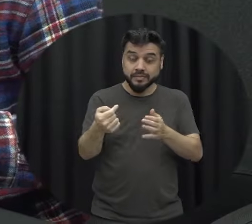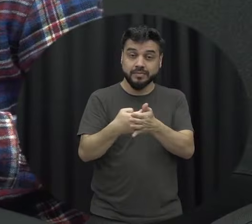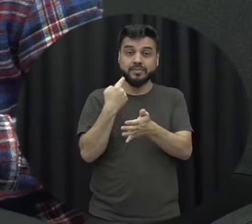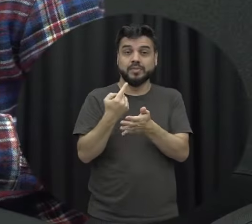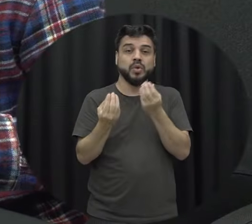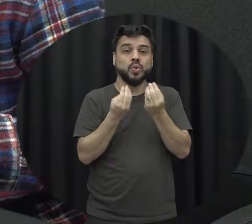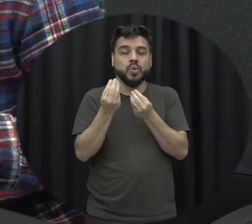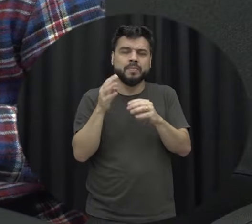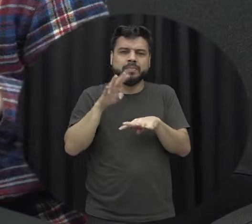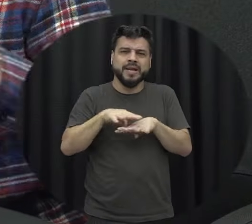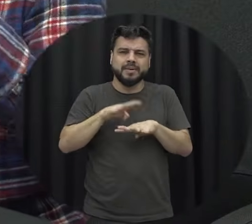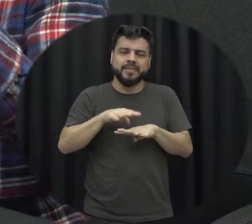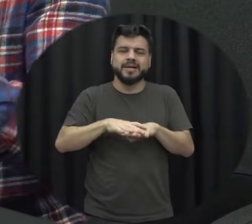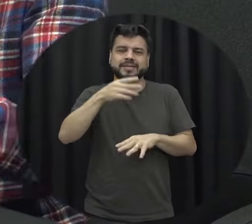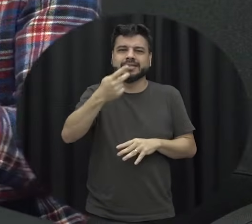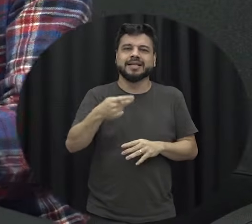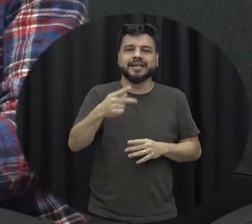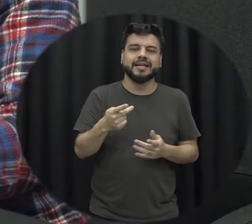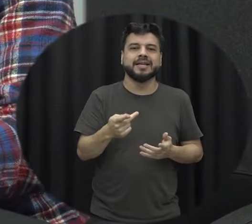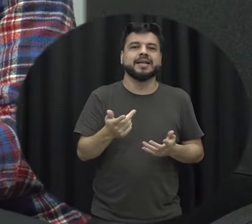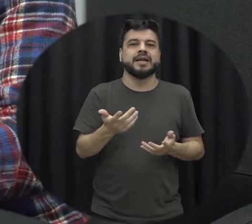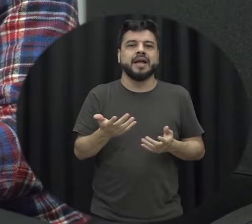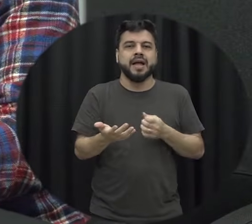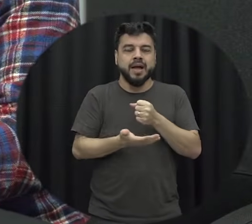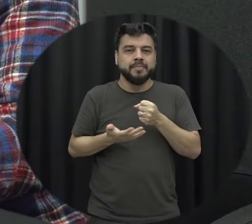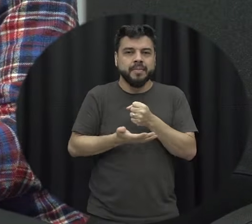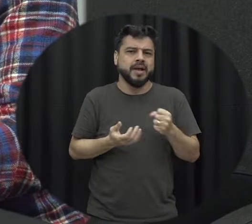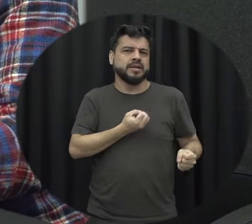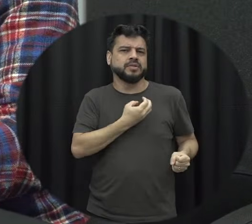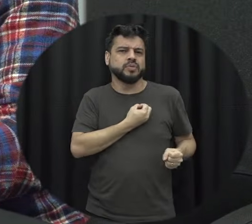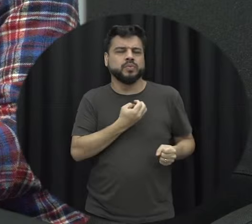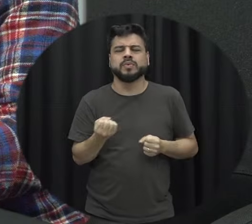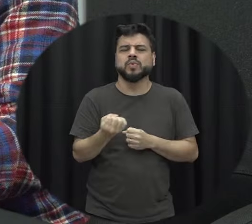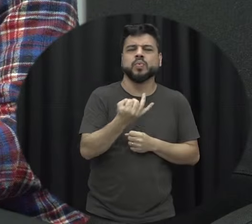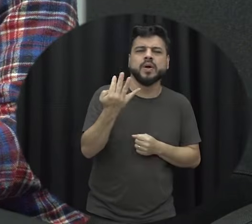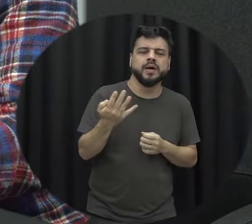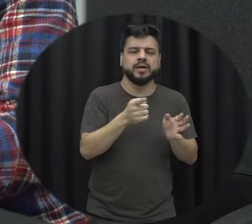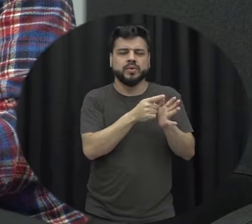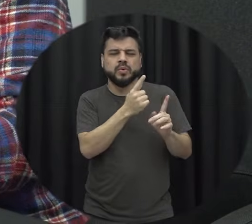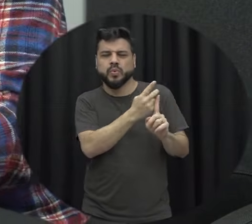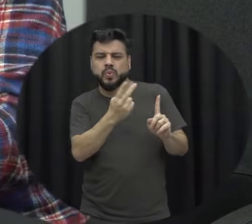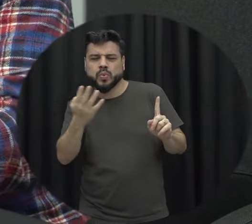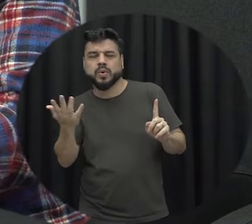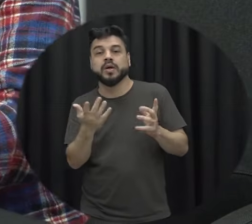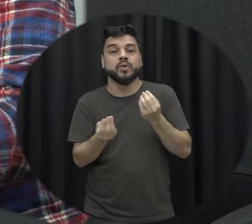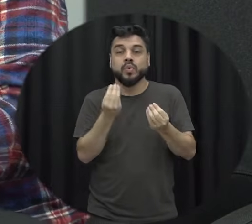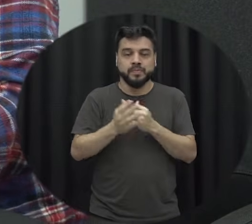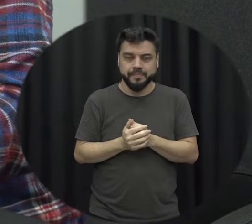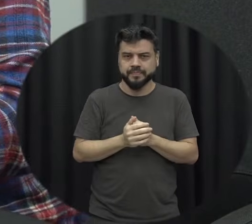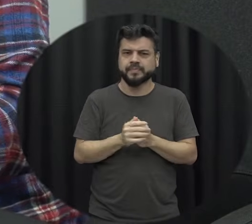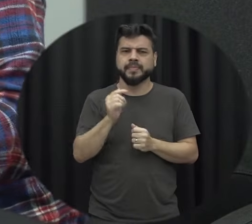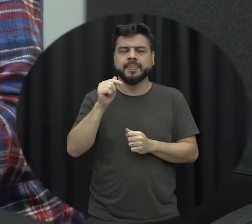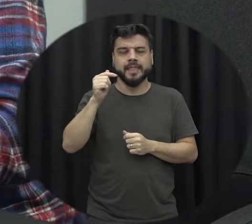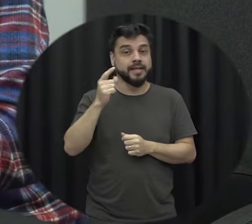sobre essa matemática, né, a base, né, numérica dos povos originários. Bom, a